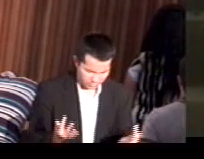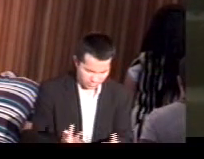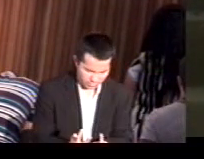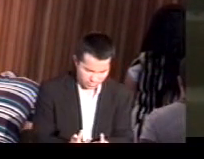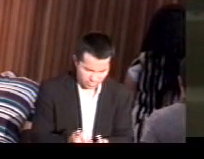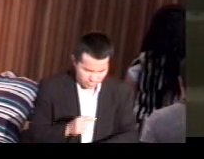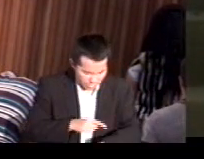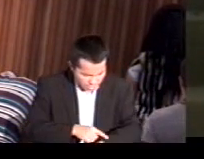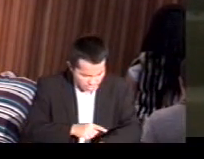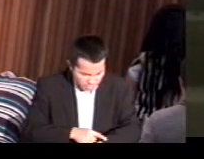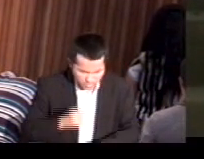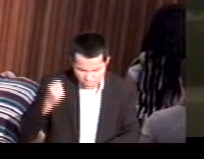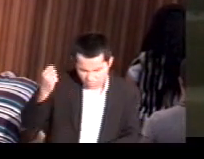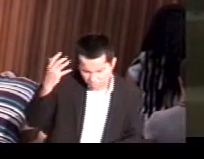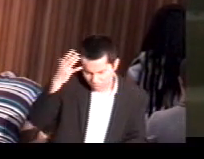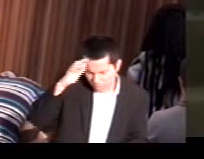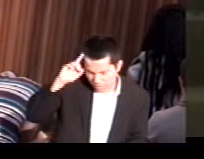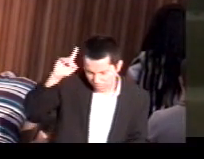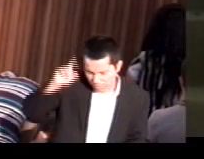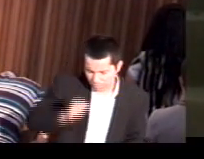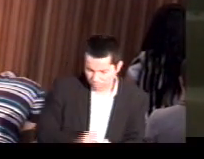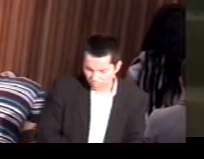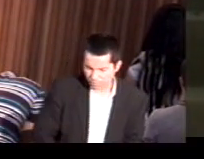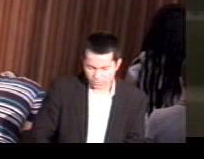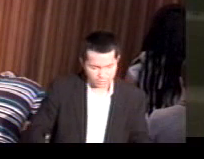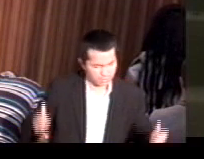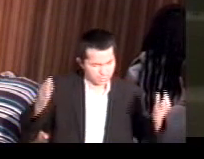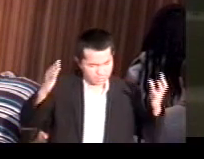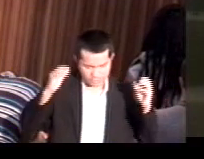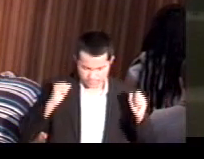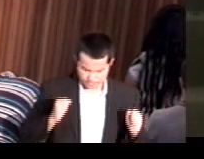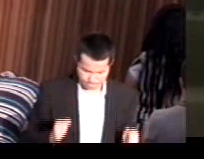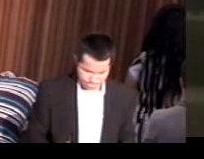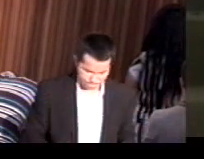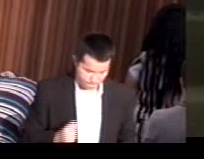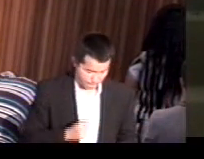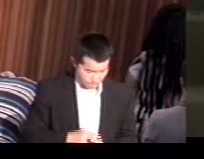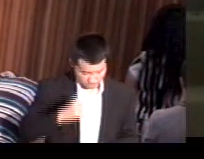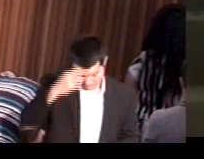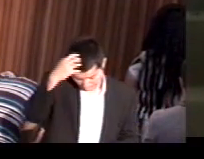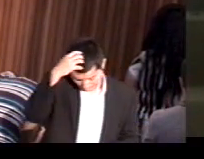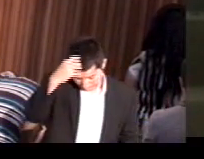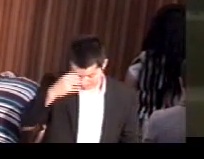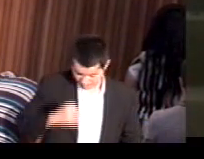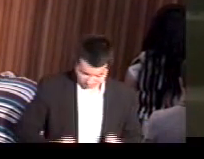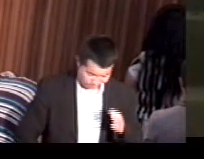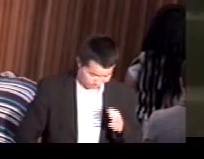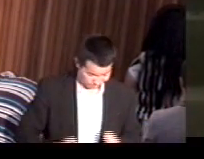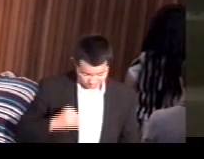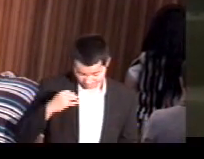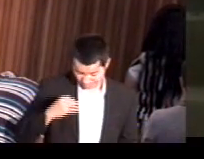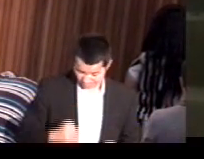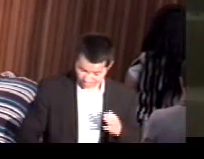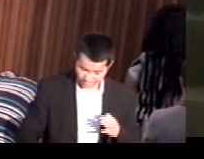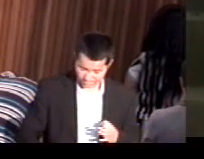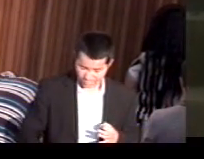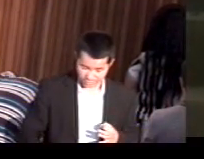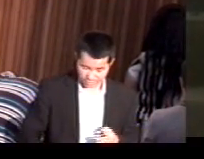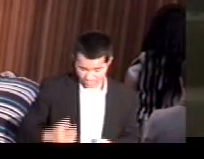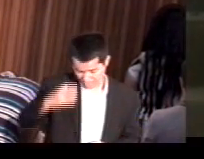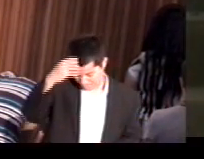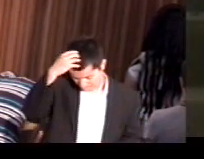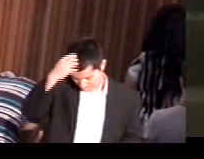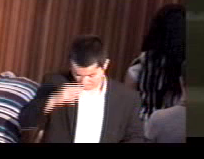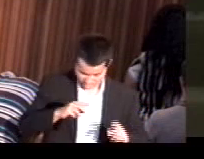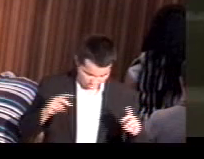tua graça transformadora, porque o Rei da Justiça, quando a justiça se impõe, Ele